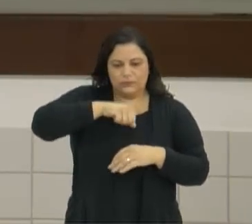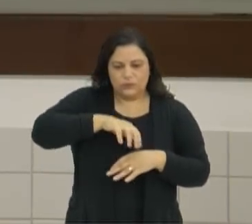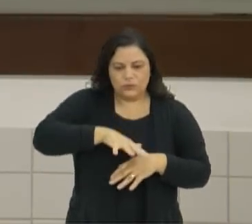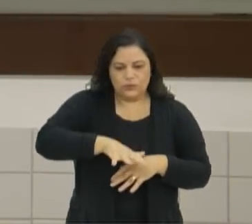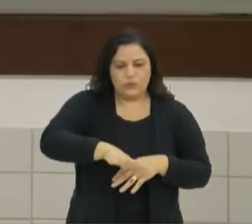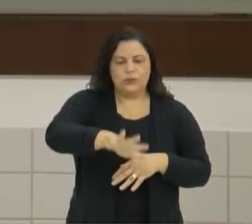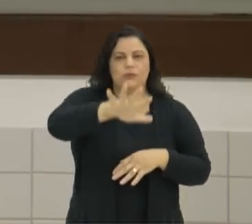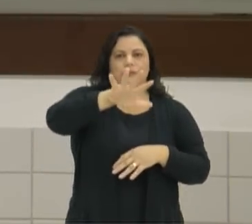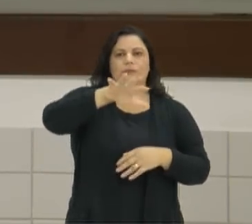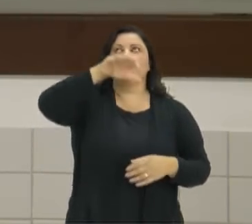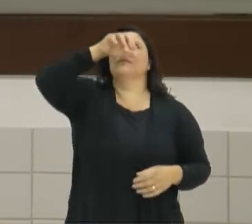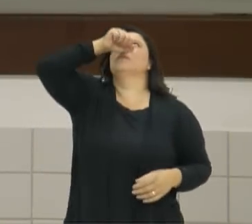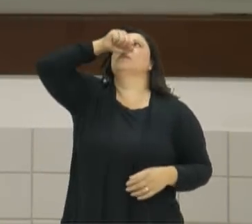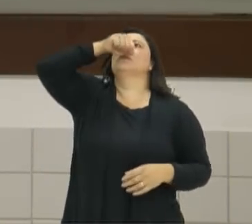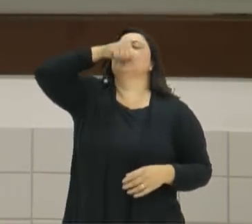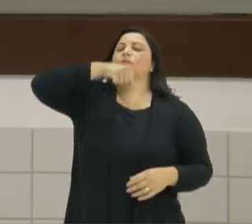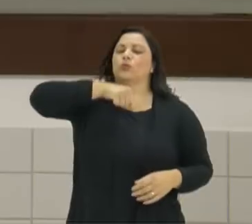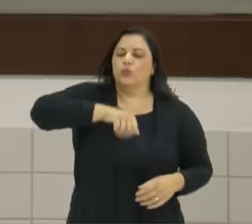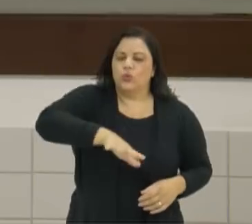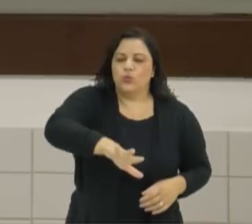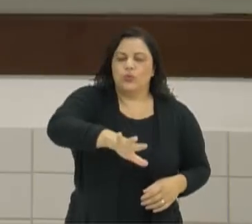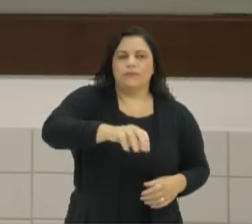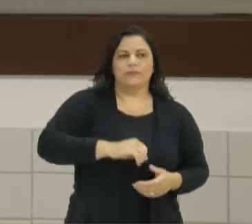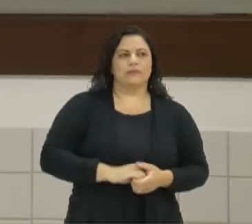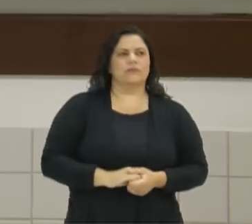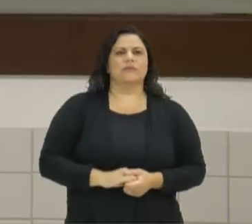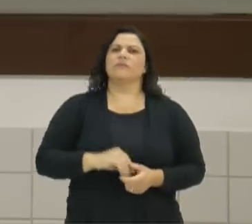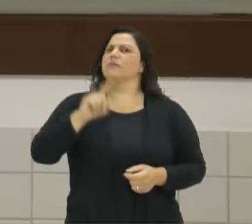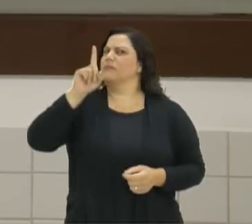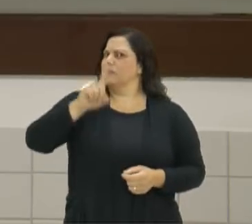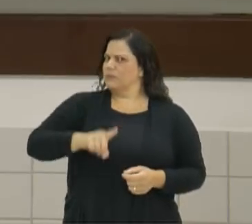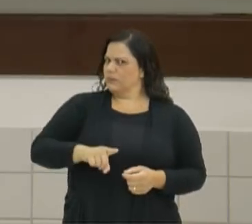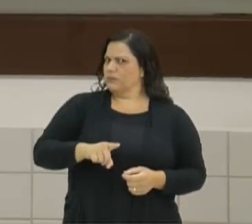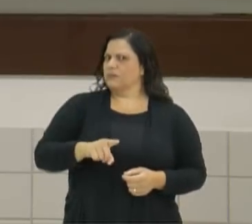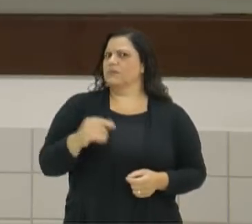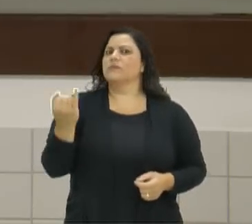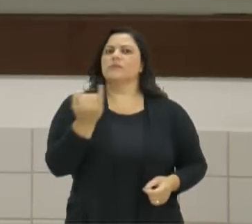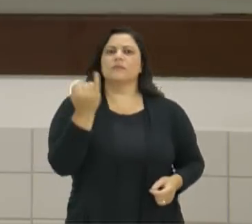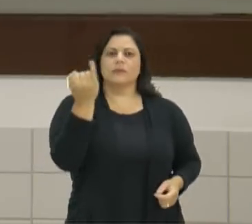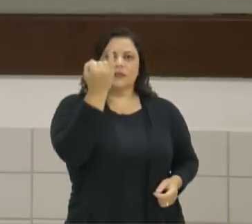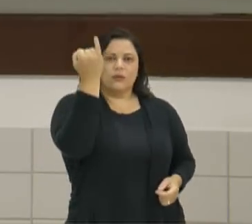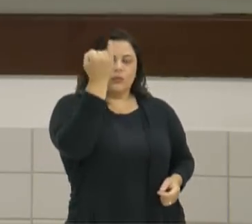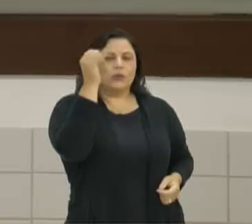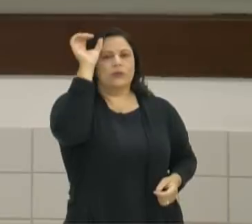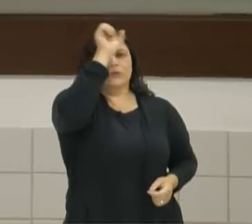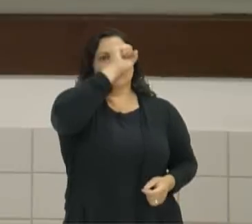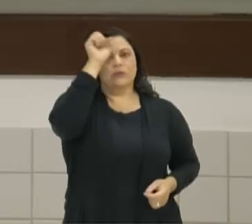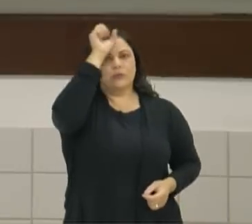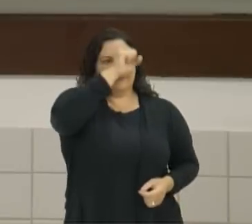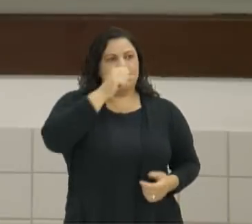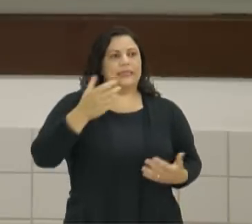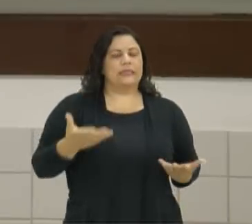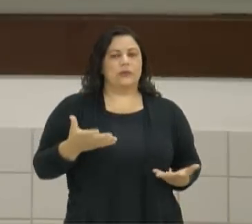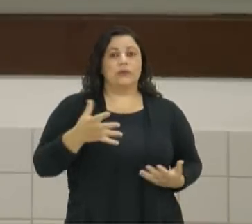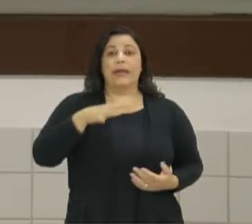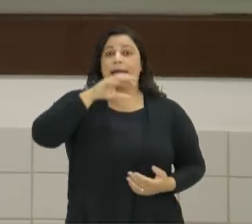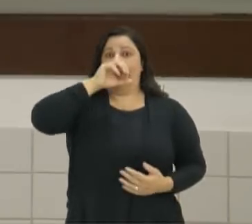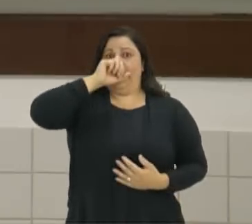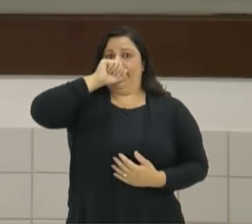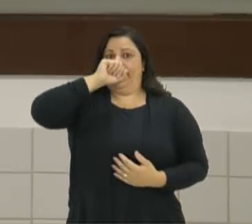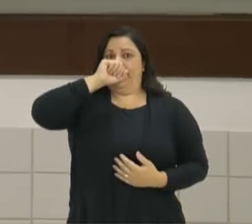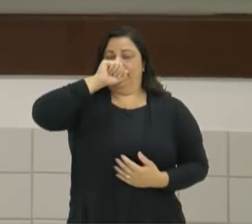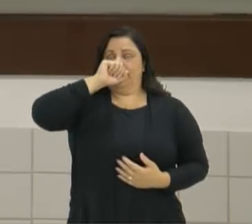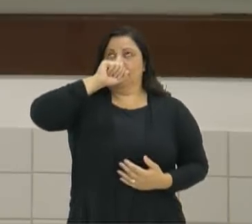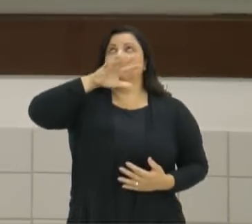água, solta o ar dentro da água. Isso é uma coisa muito importante quando a gente vai aprender a nadar, é a respiração.